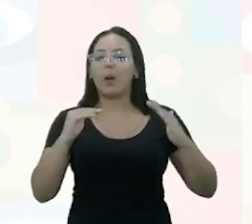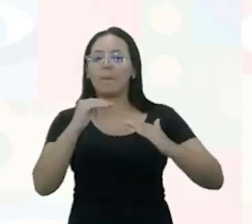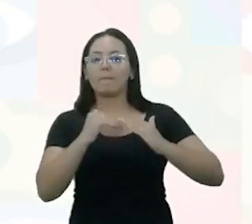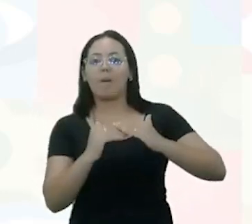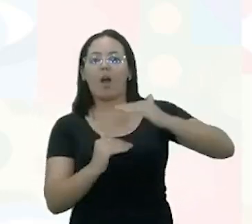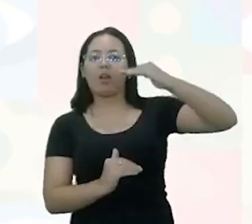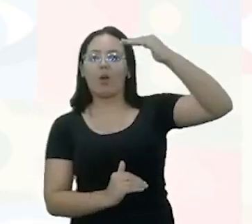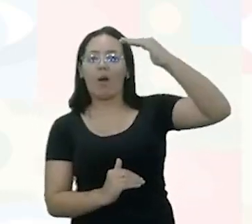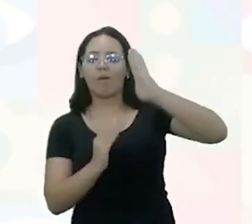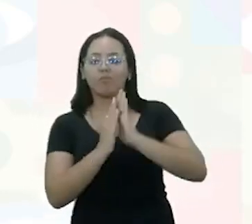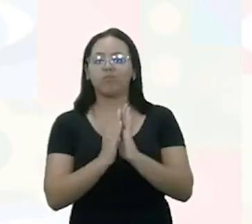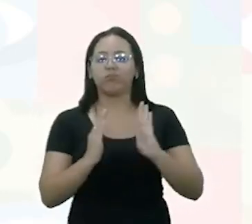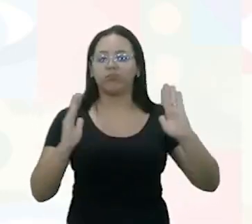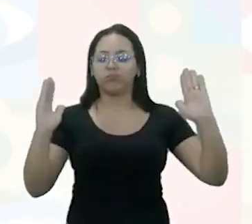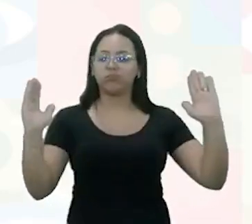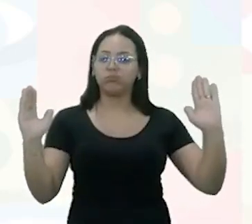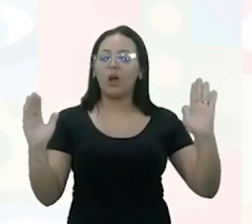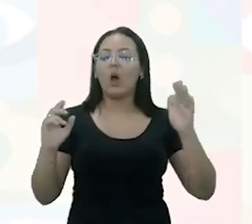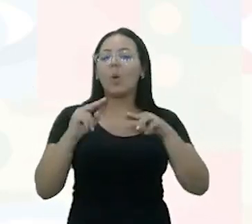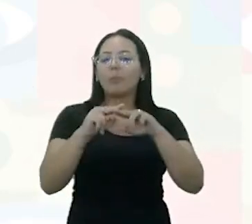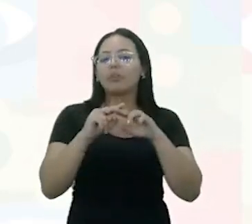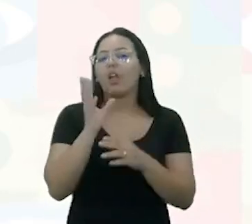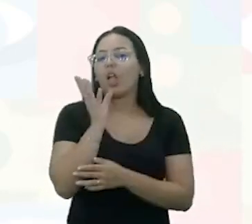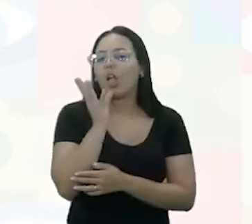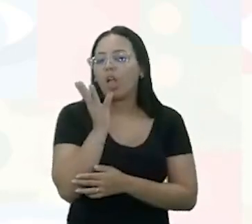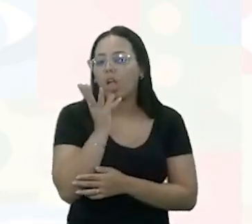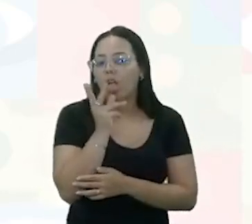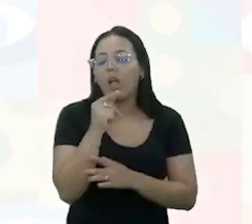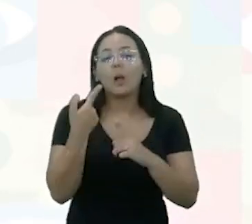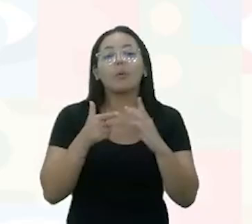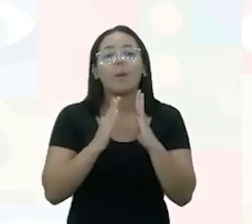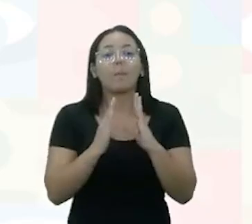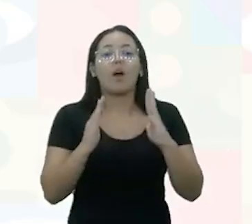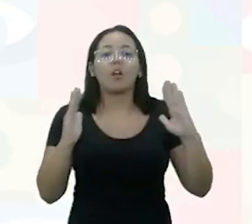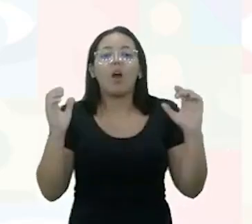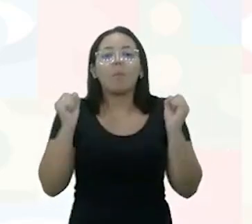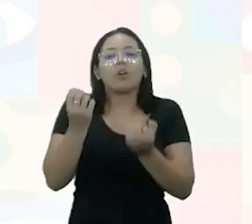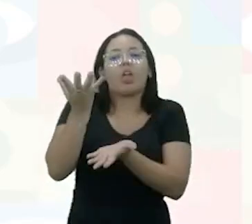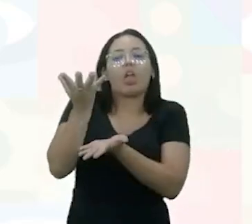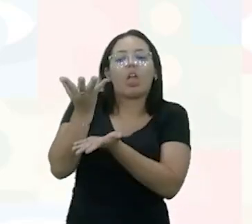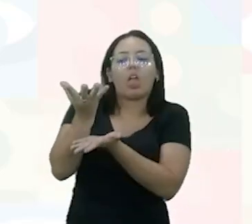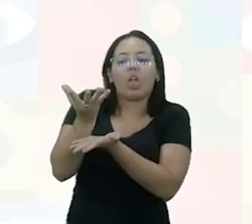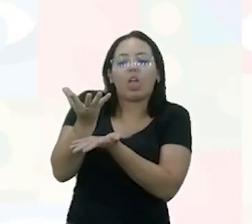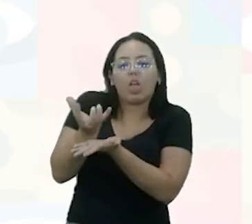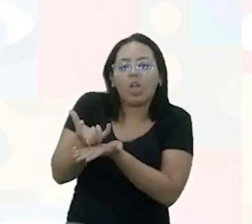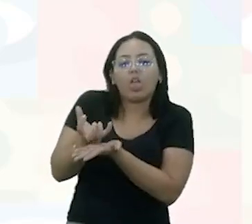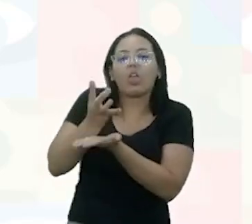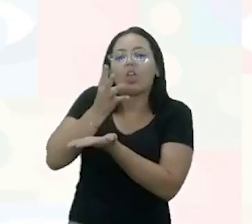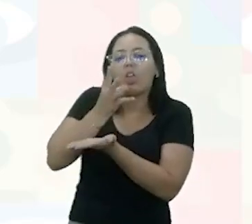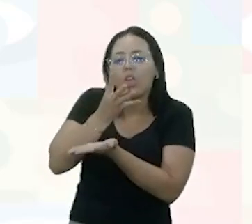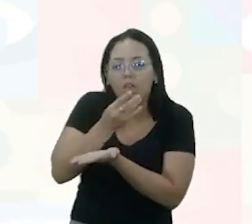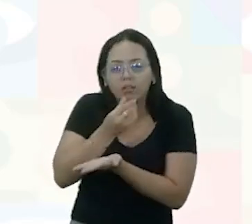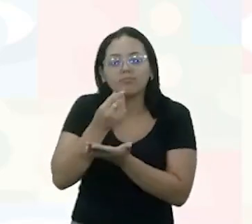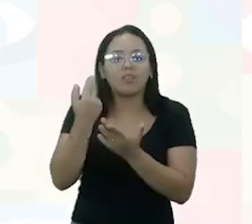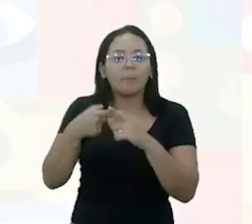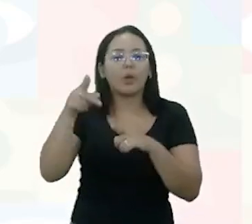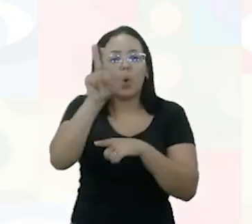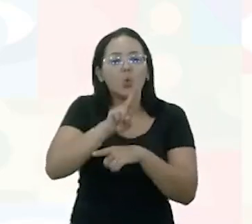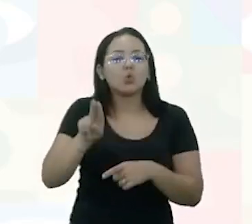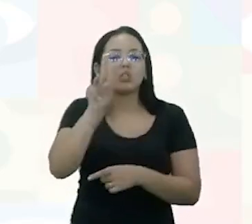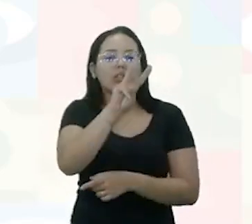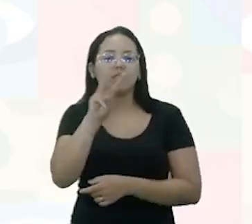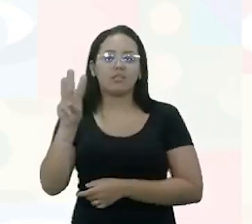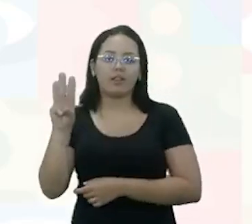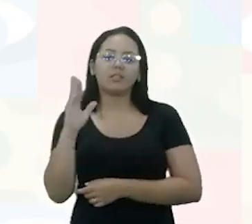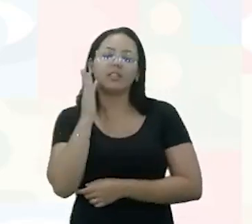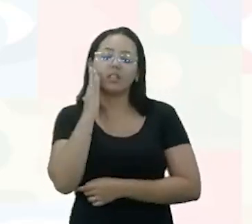JPG. Pode causar o quê? Lentidão, já que ele é maior, em carregamentos de imagem, onde você usa em um website.